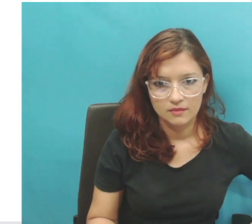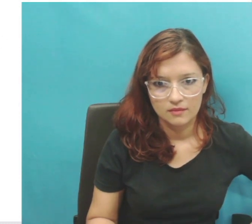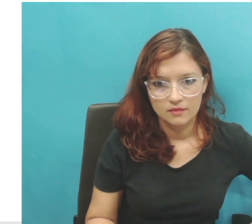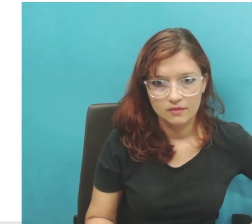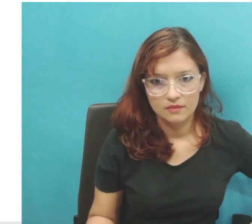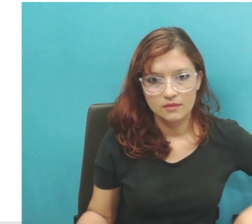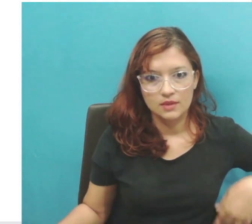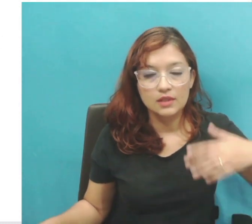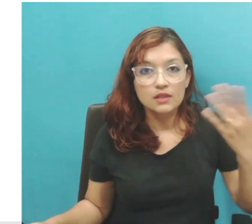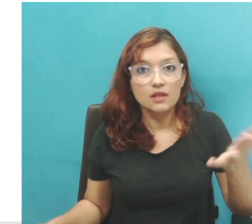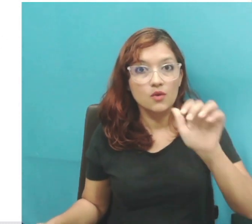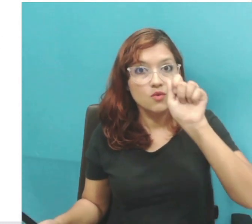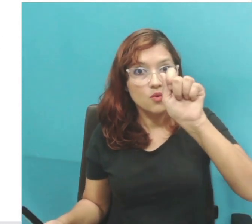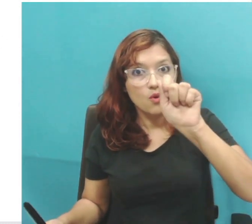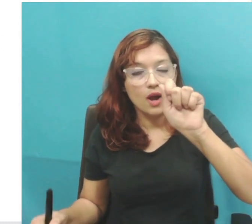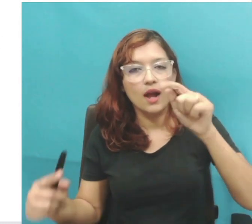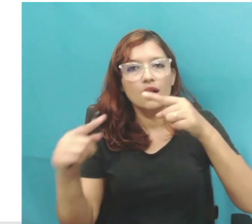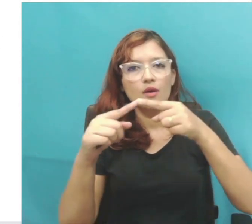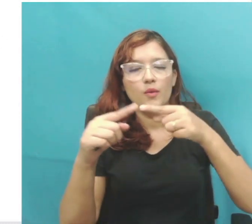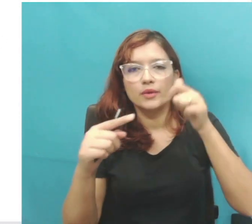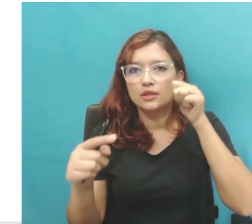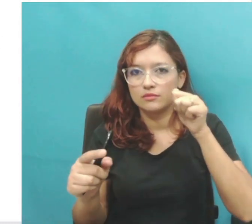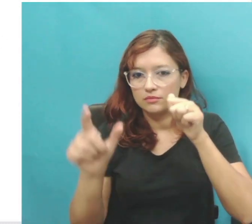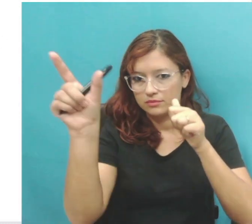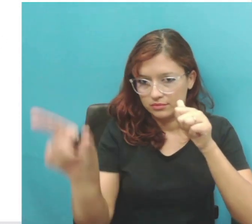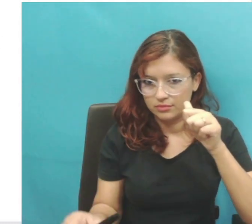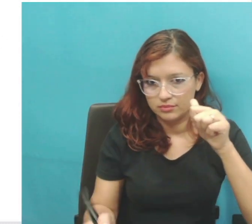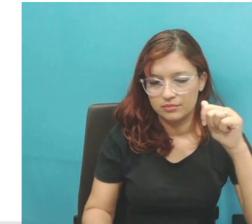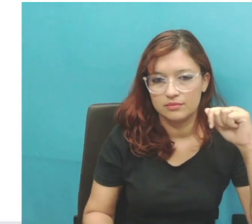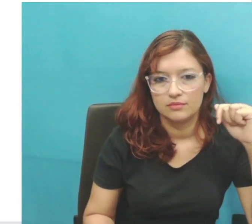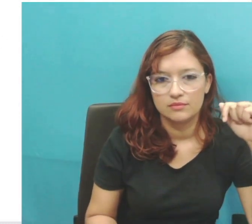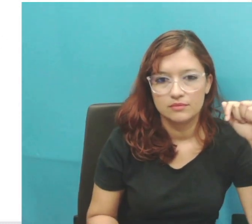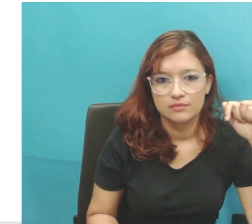Então, eu vou substituir por amo-a.